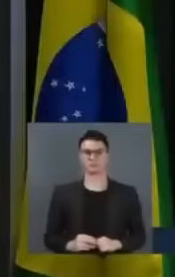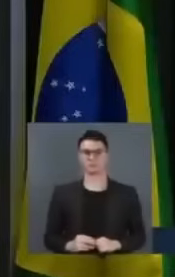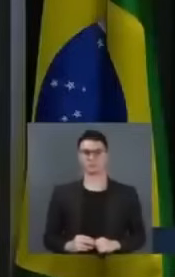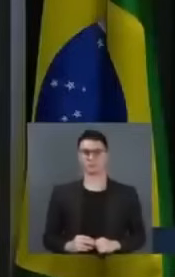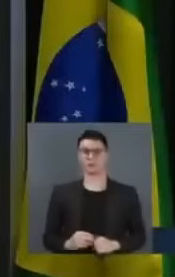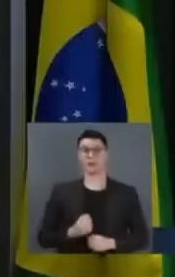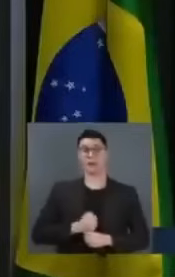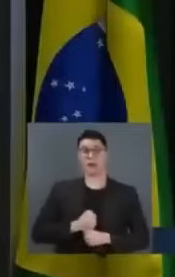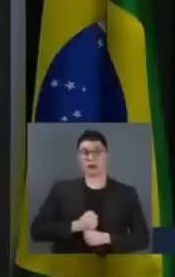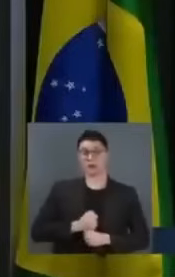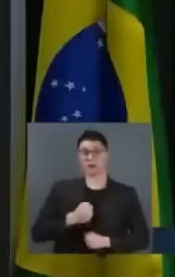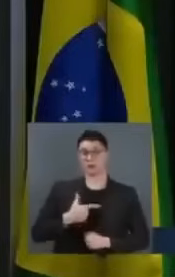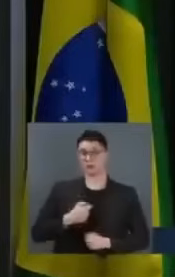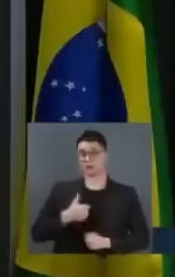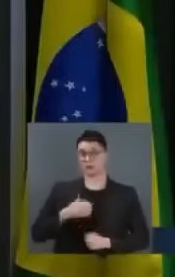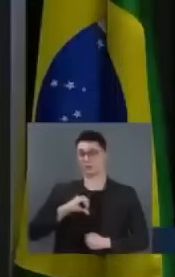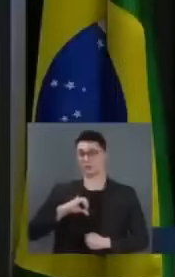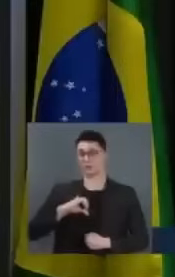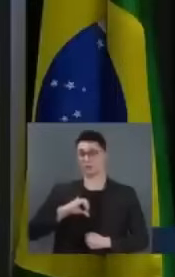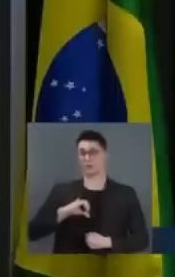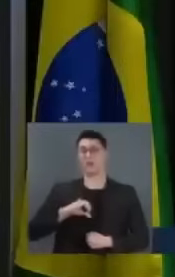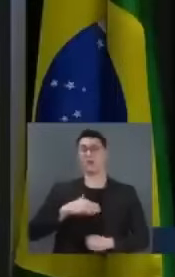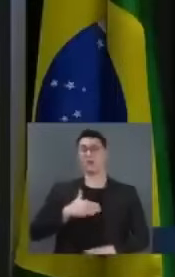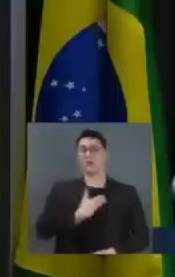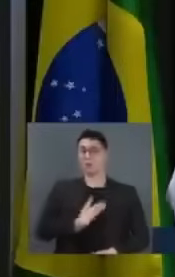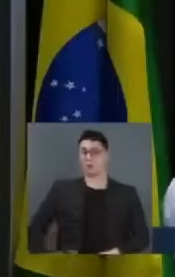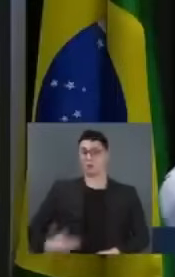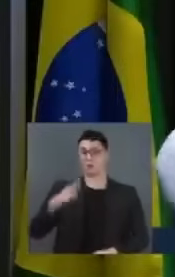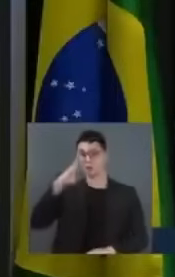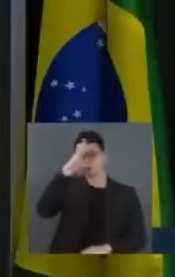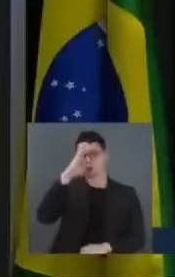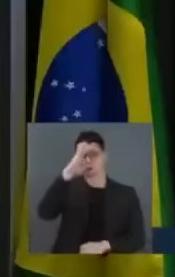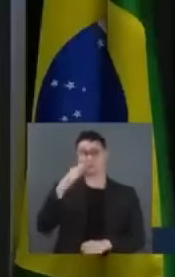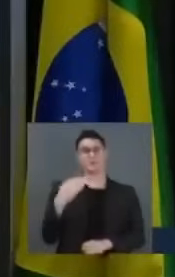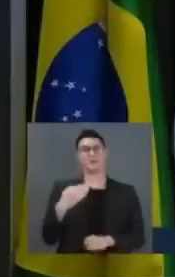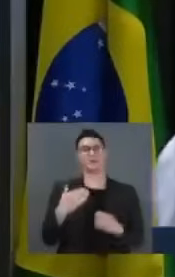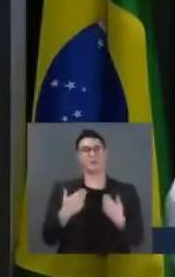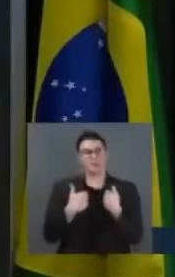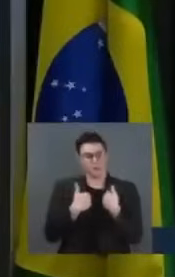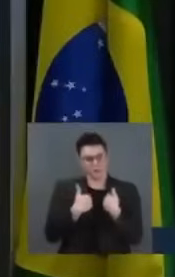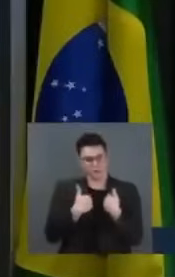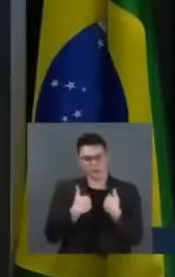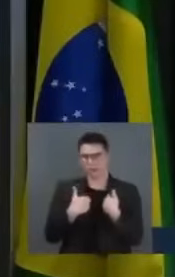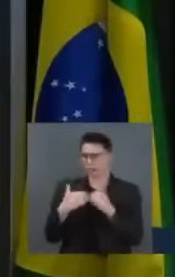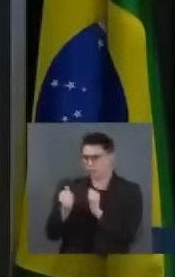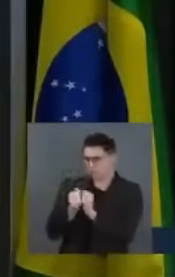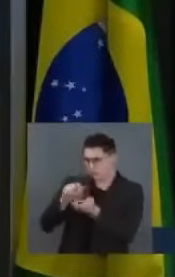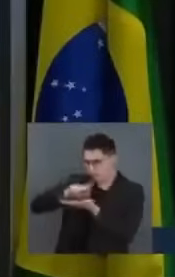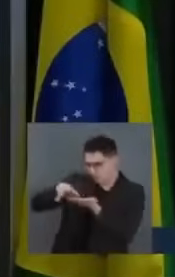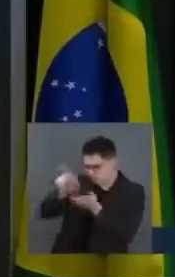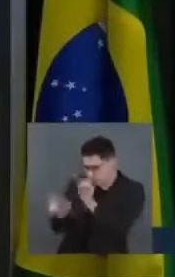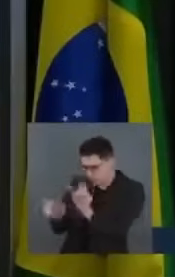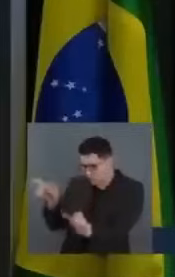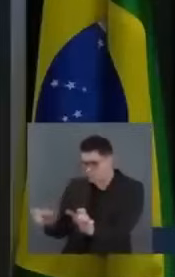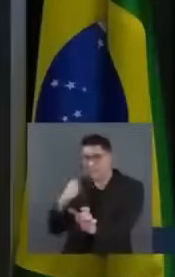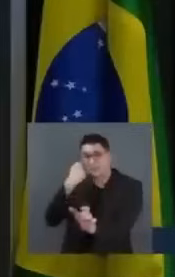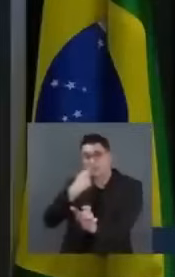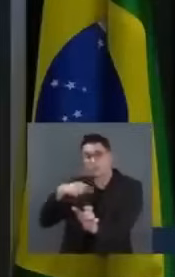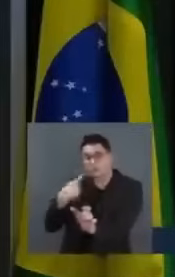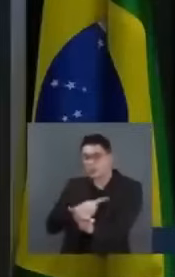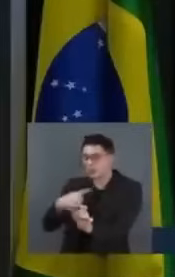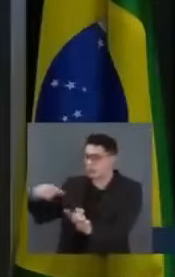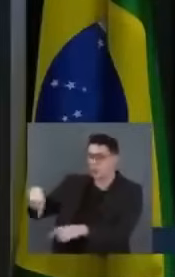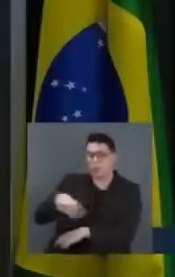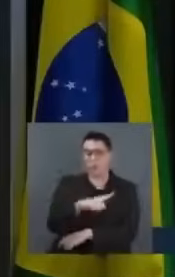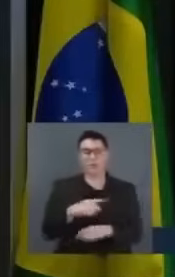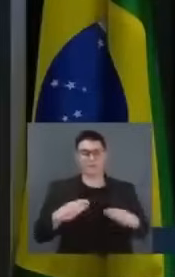em 2019, no governo Bolsonaro, eu e vários senadores, não vou citar nomes aqui, estivemos no Ministério